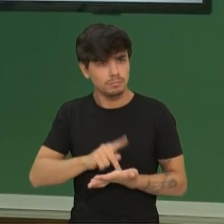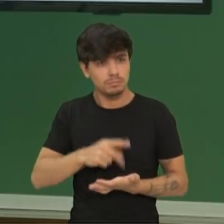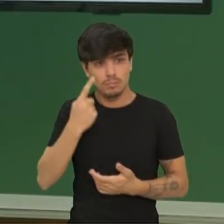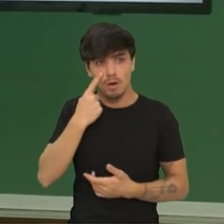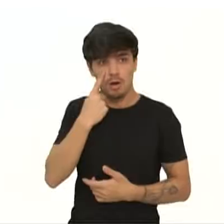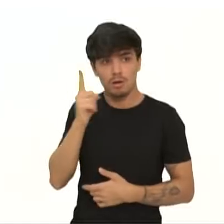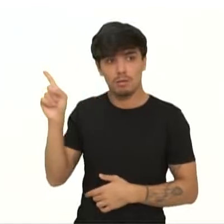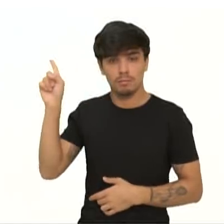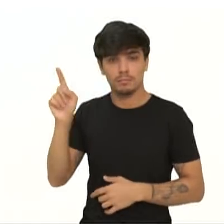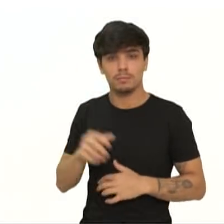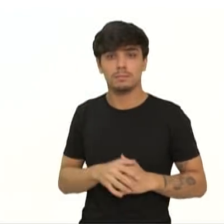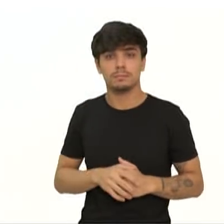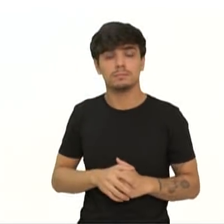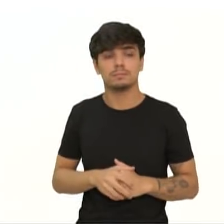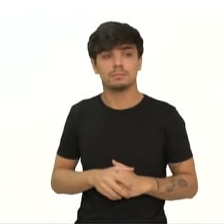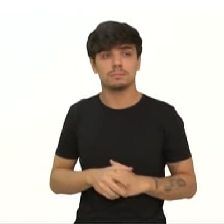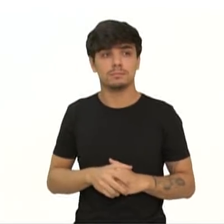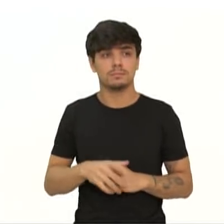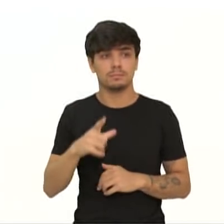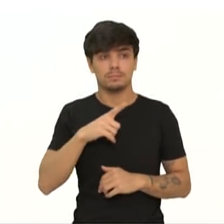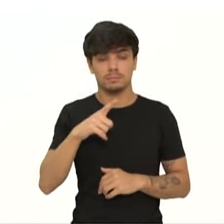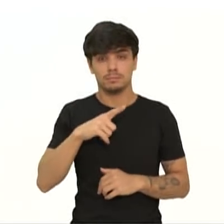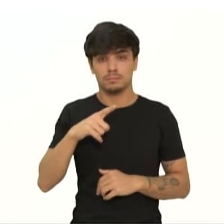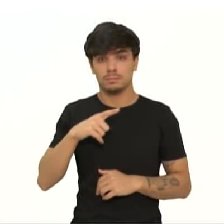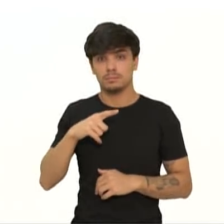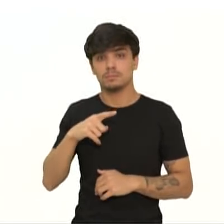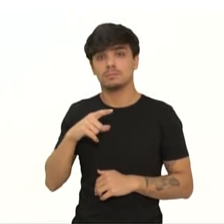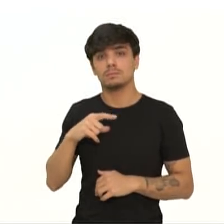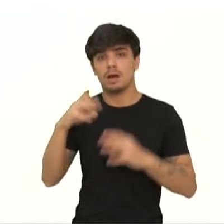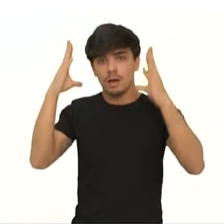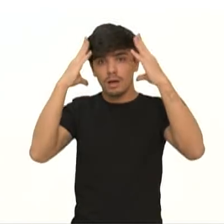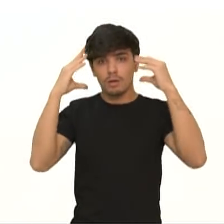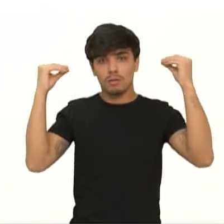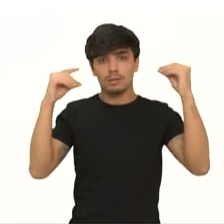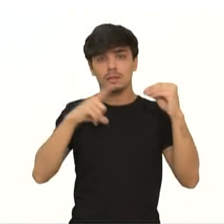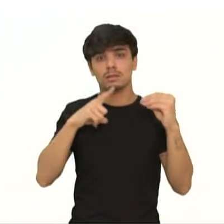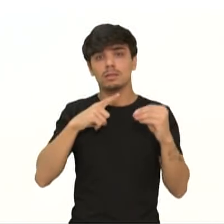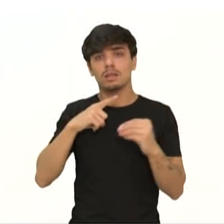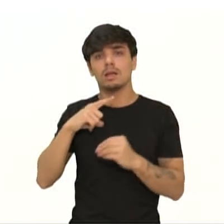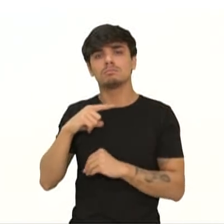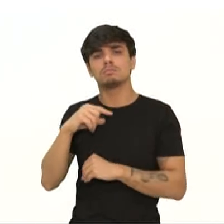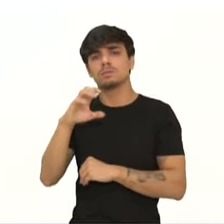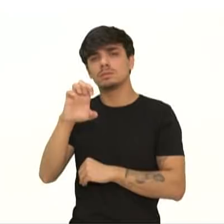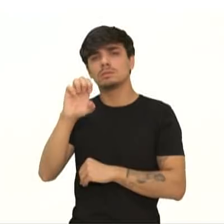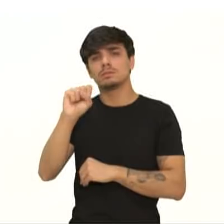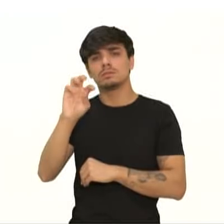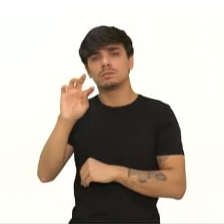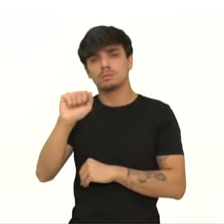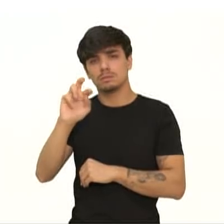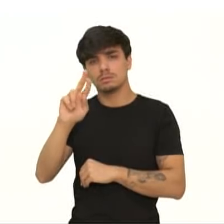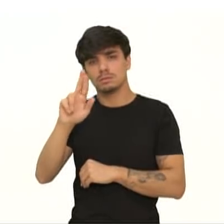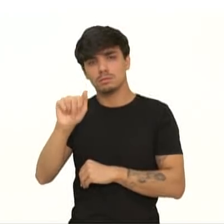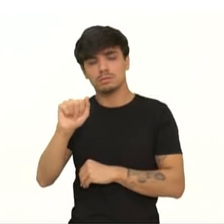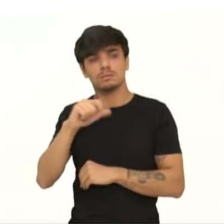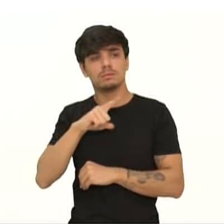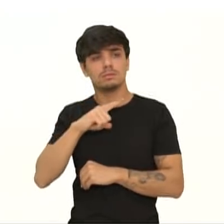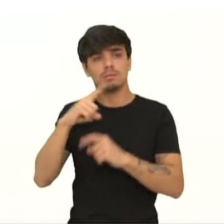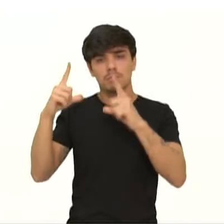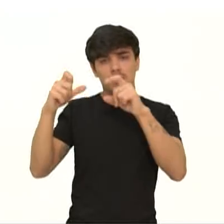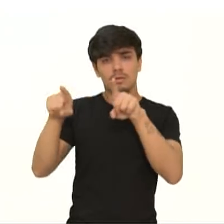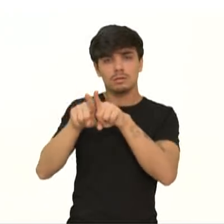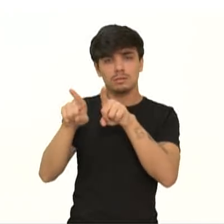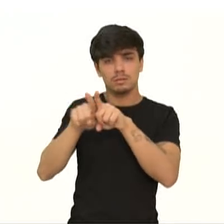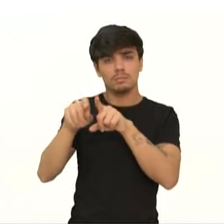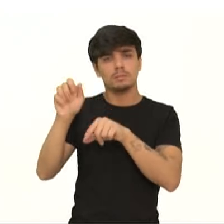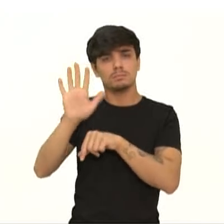lá. Tem uma estátua na Holanda dele e aqui a professora trouxe um retrato dele, né? Uma